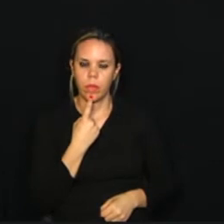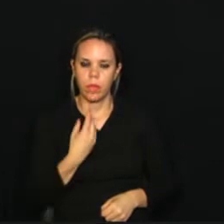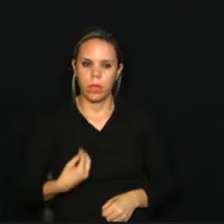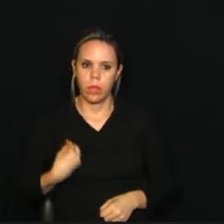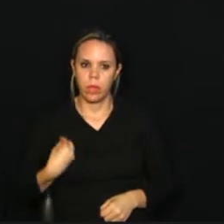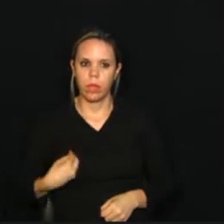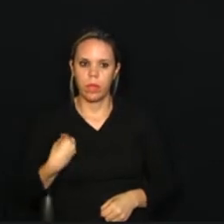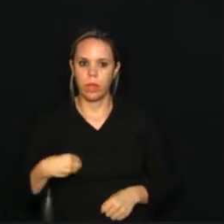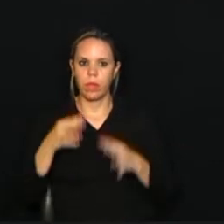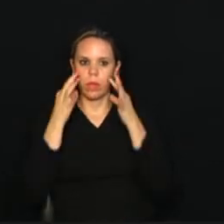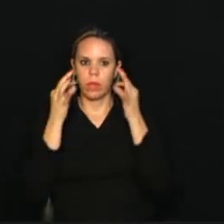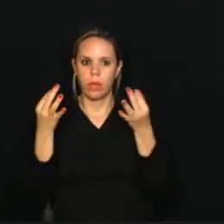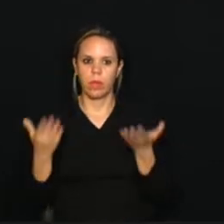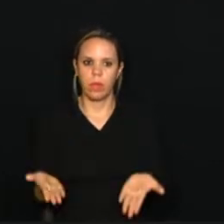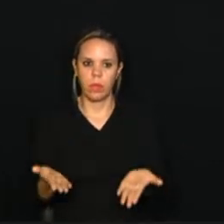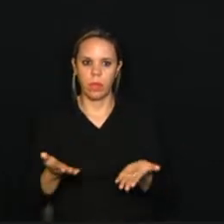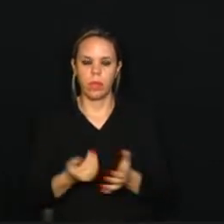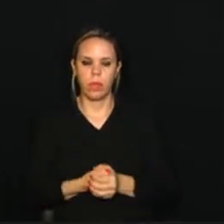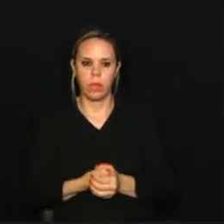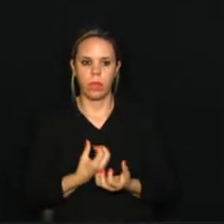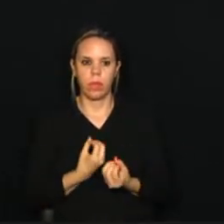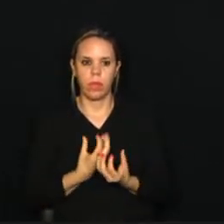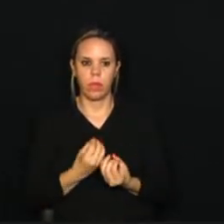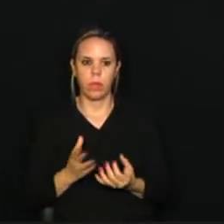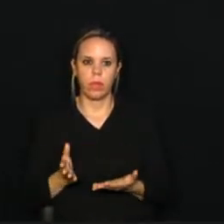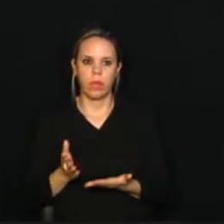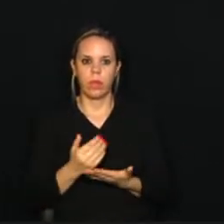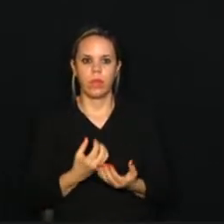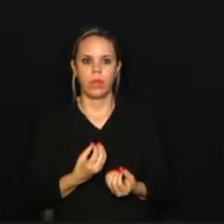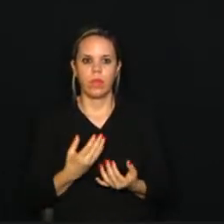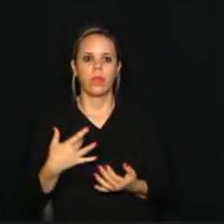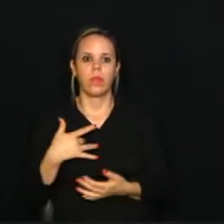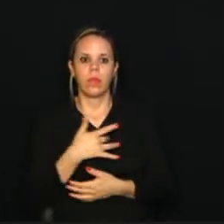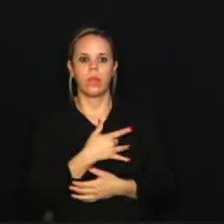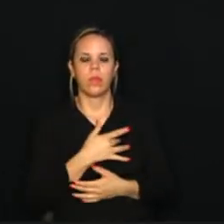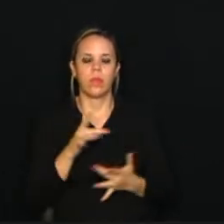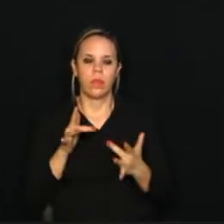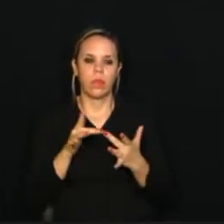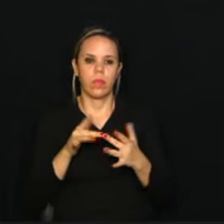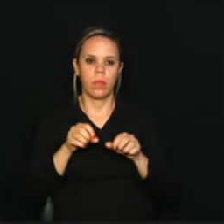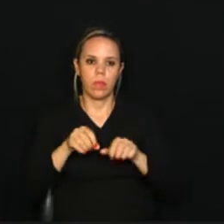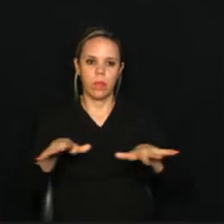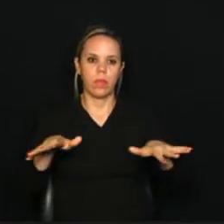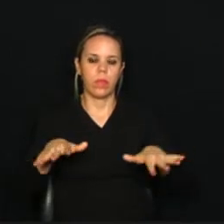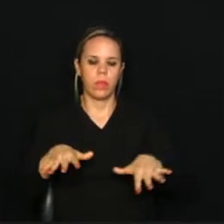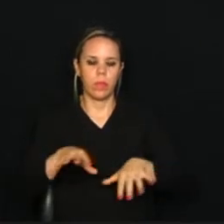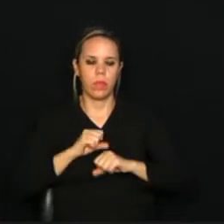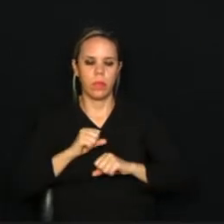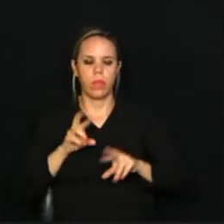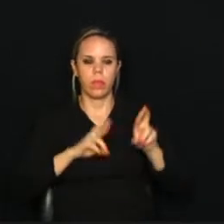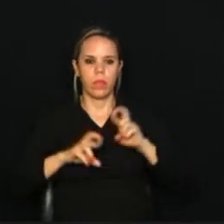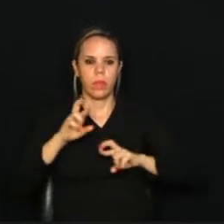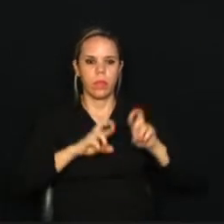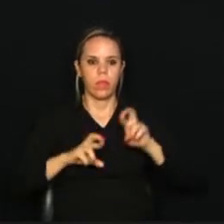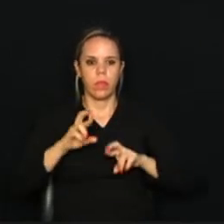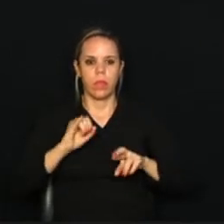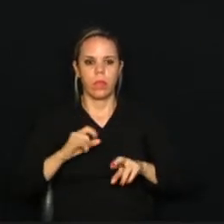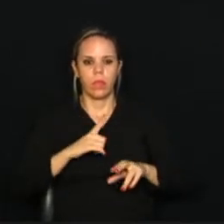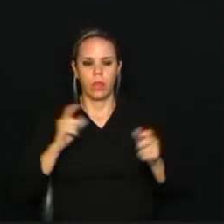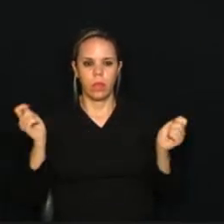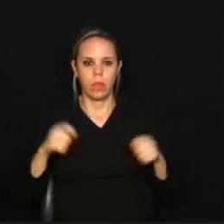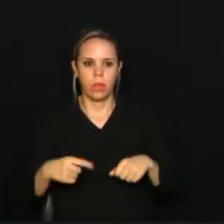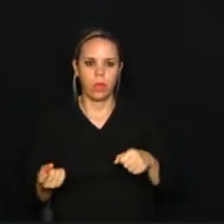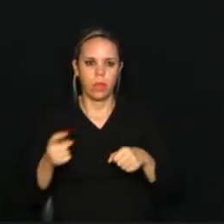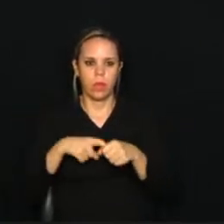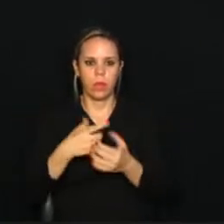muito atento aos dados sanitários, aos dados de contágio, para verificarmos se haverá condições